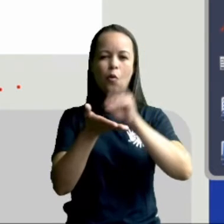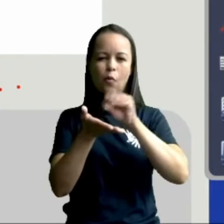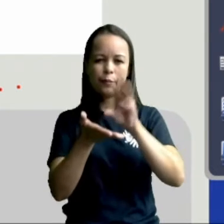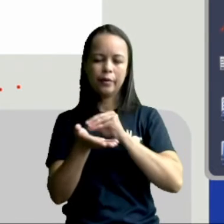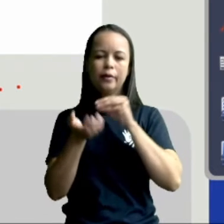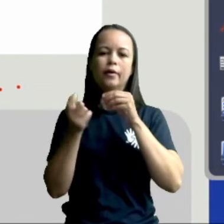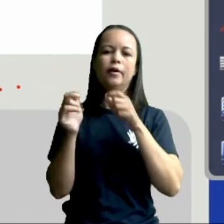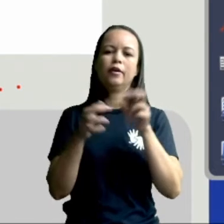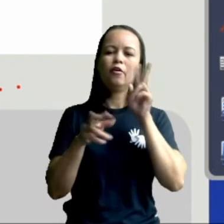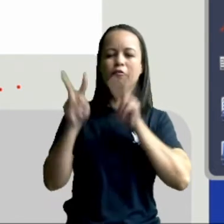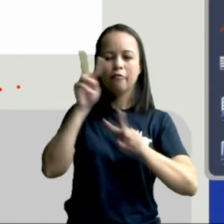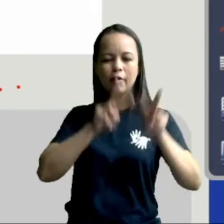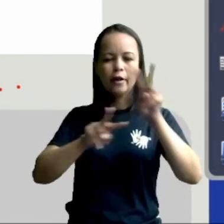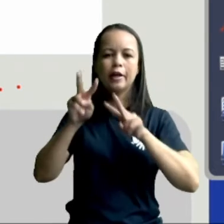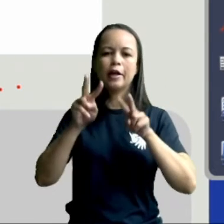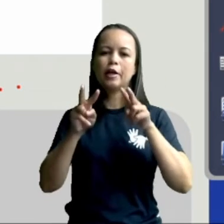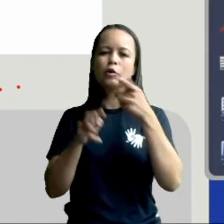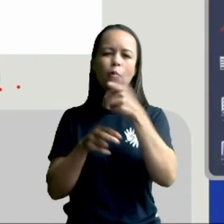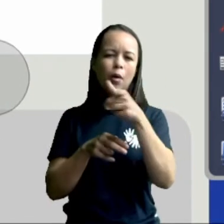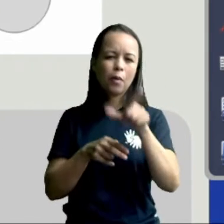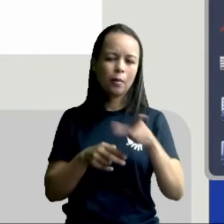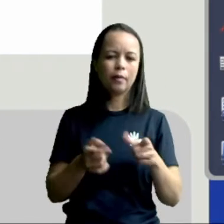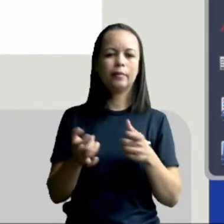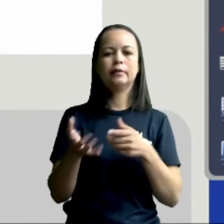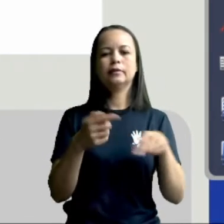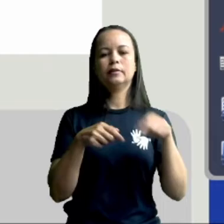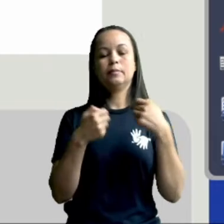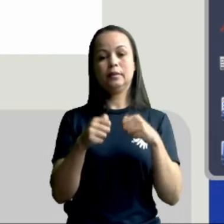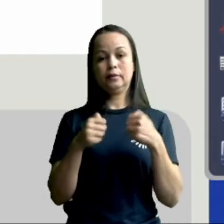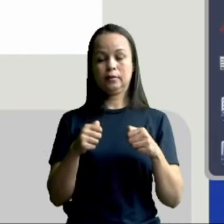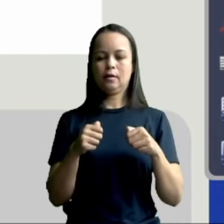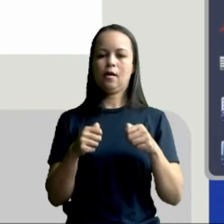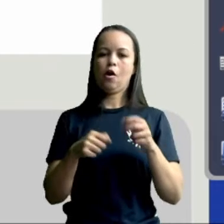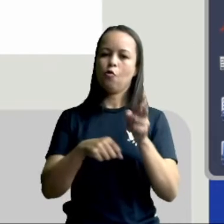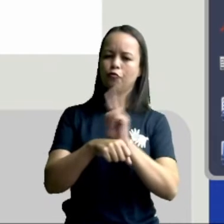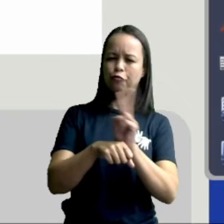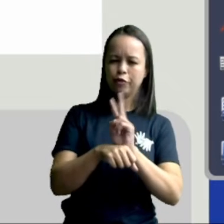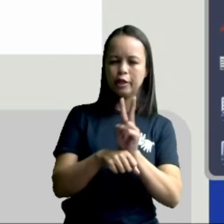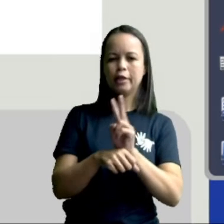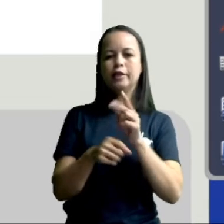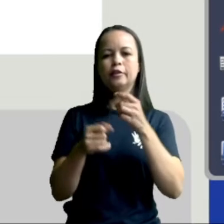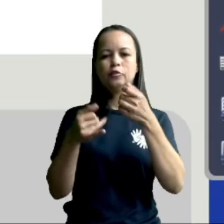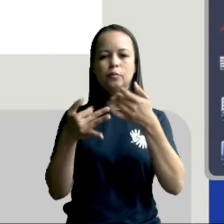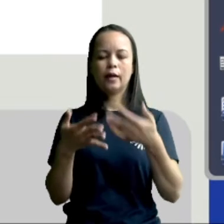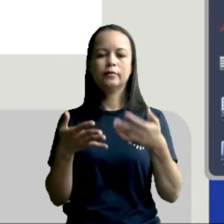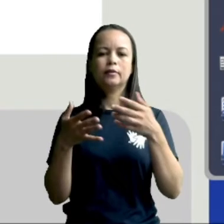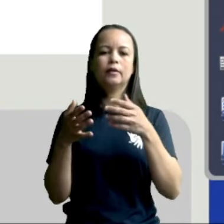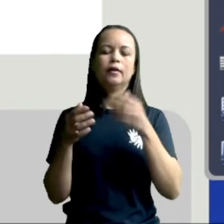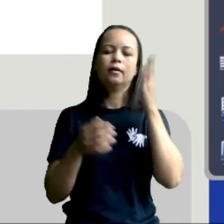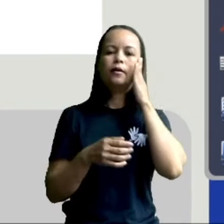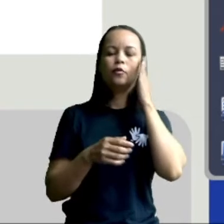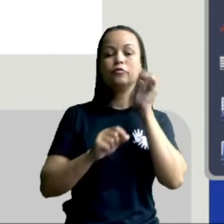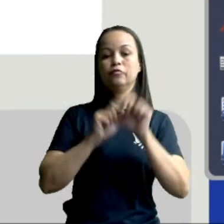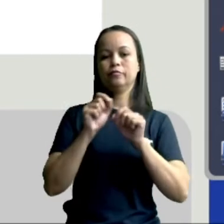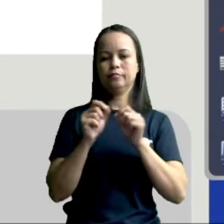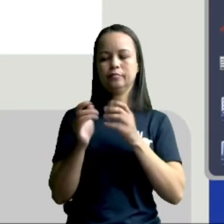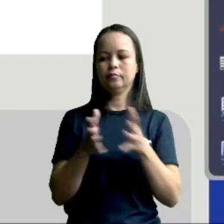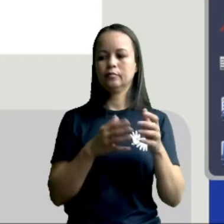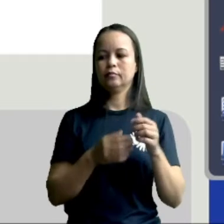copiem, revejam quantas vezes quiser, se precisar, rever o vídeo para entender o que foi feito e vamos para a próxima